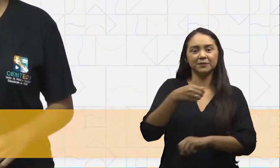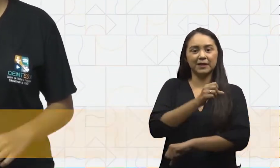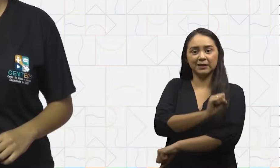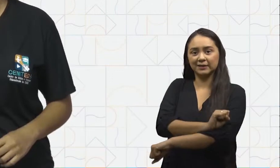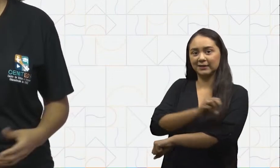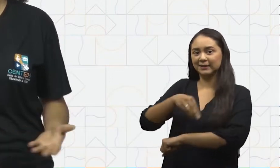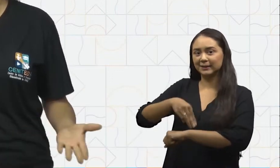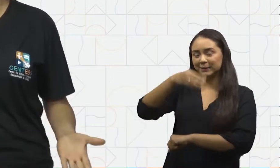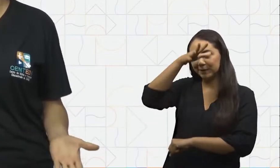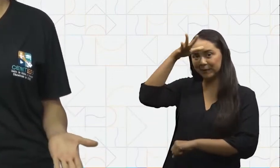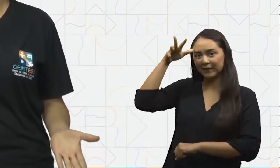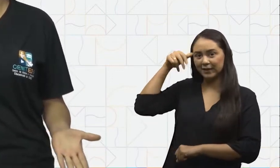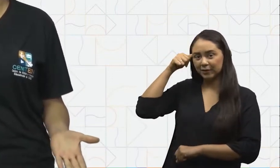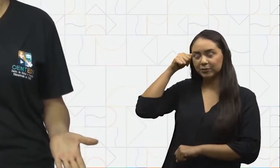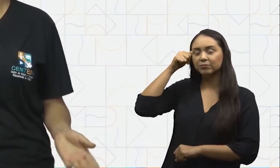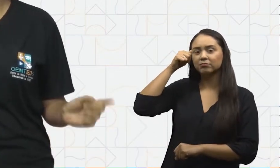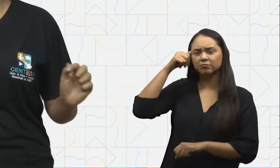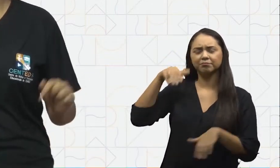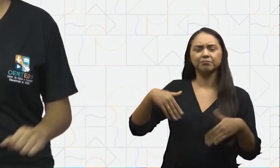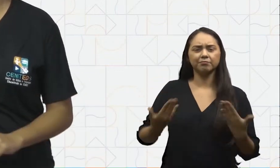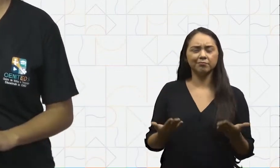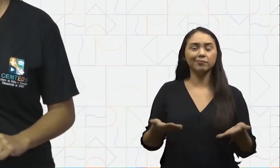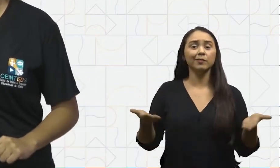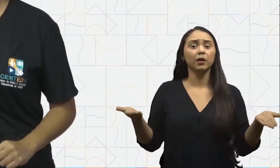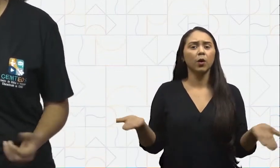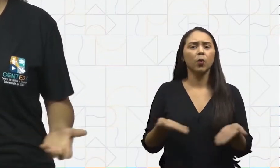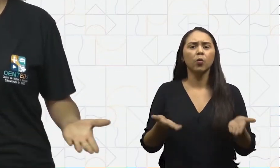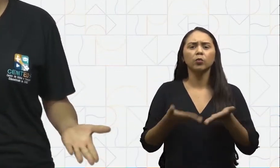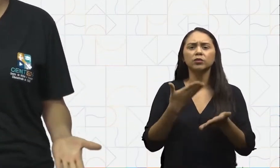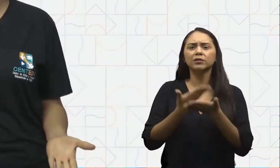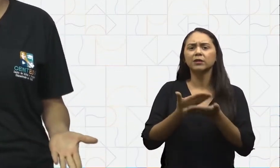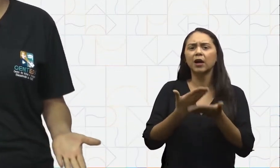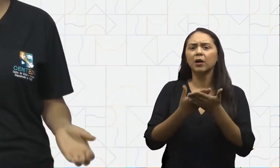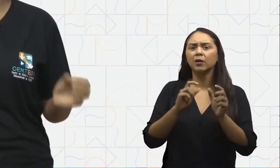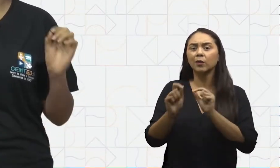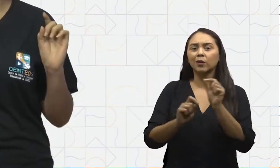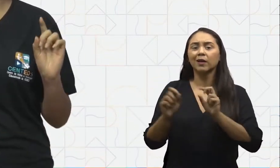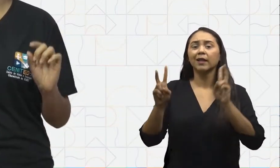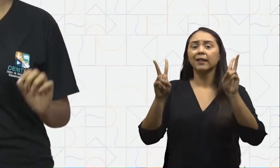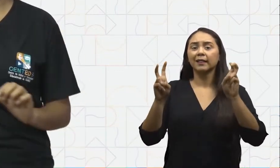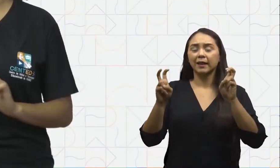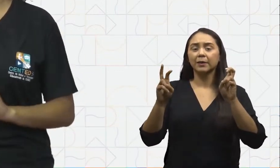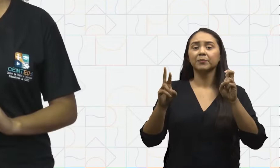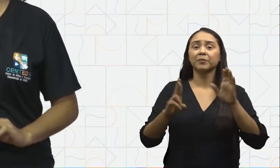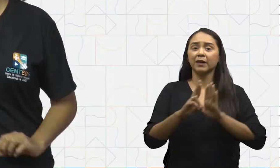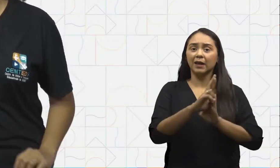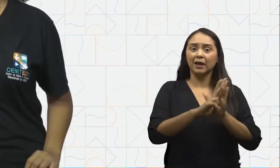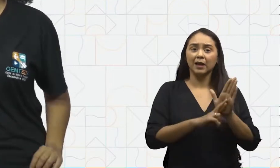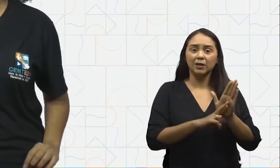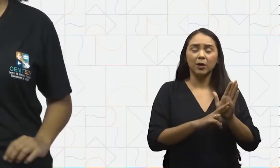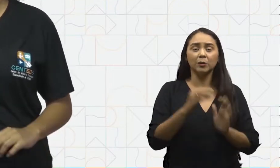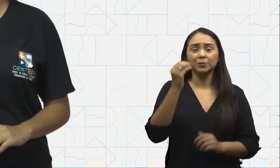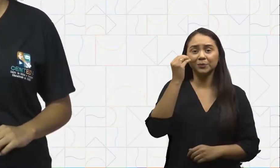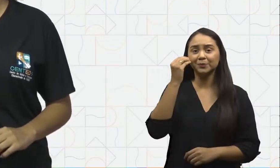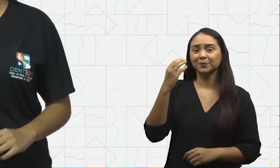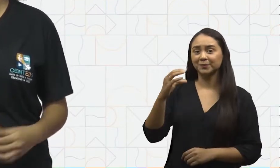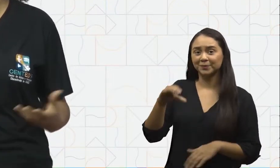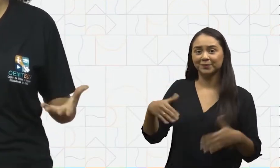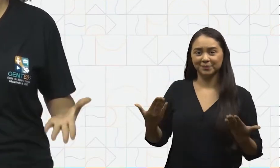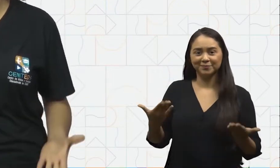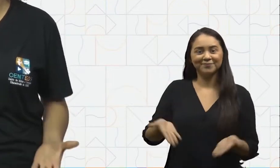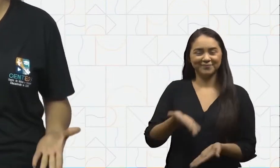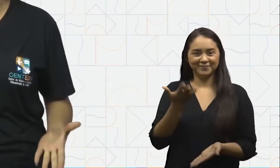Tecnologias Educacionais da CEMED Manaus. Nesta aula, você aprenderá sobre relatório de experimento